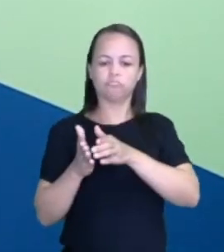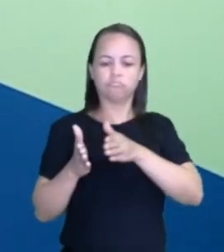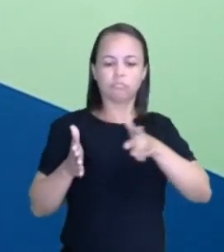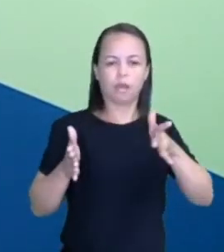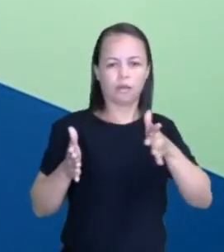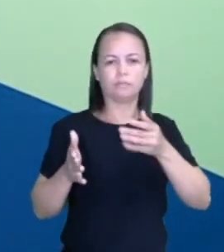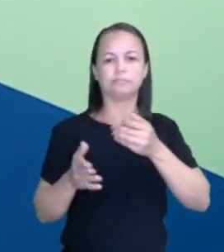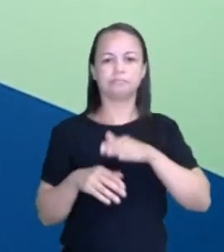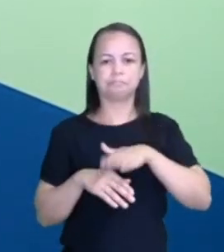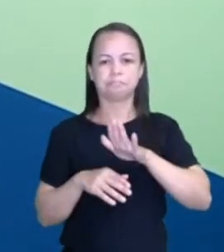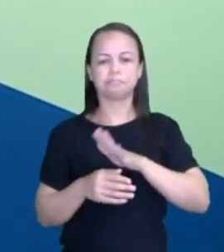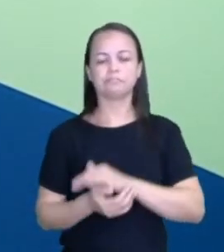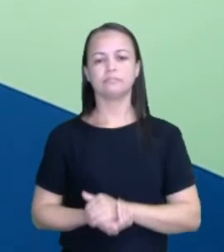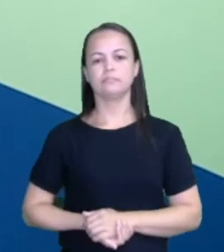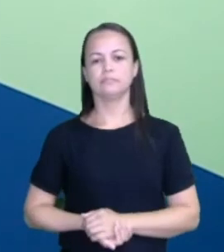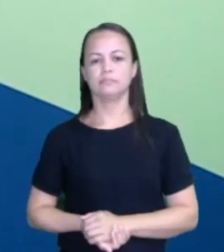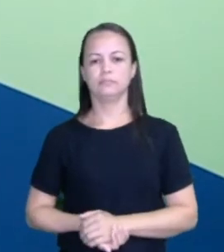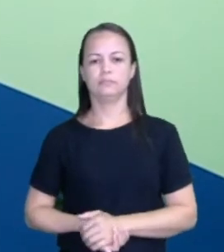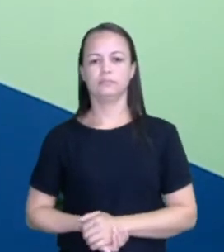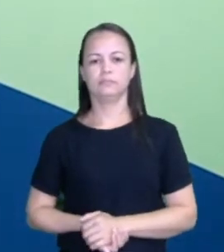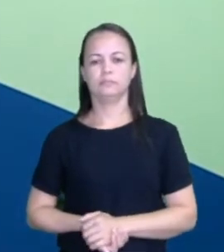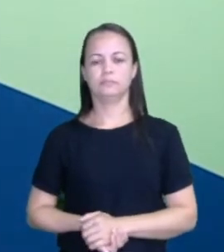mais.